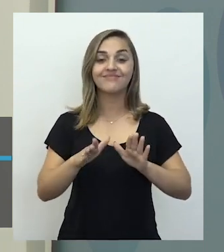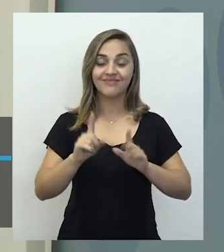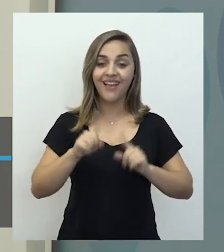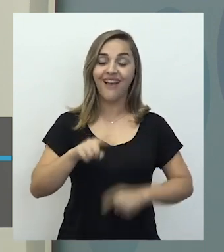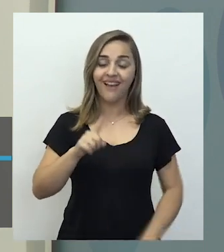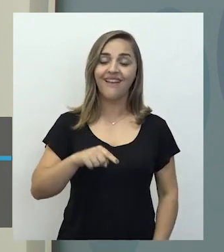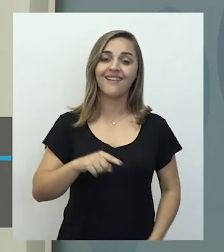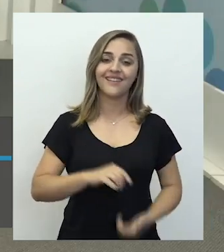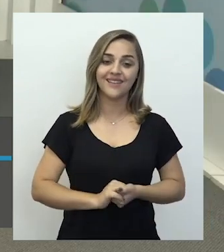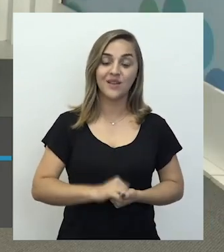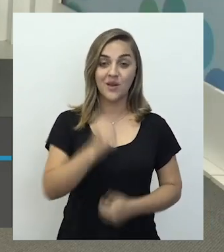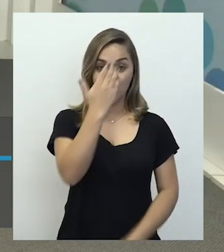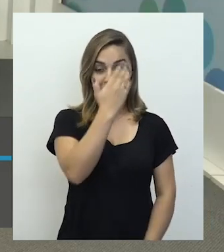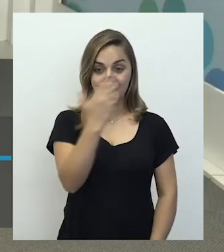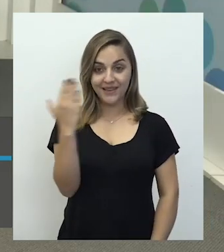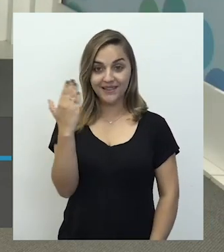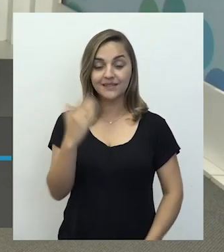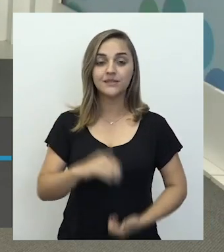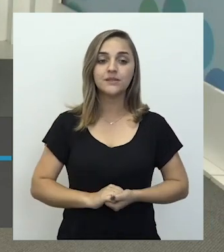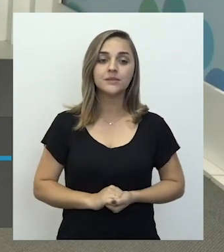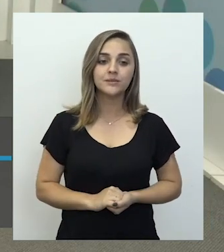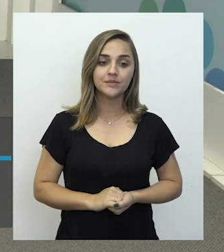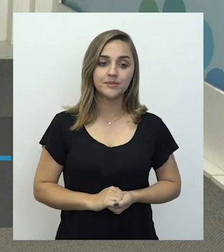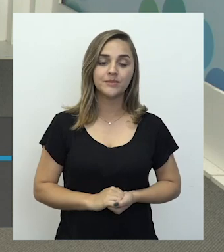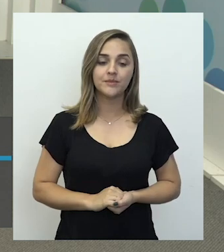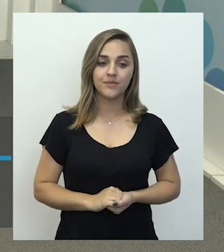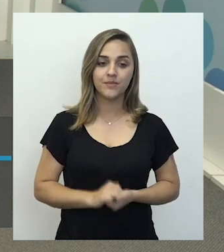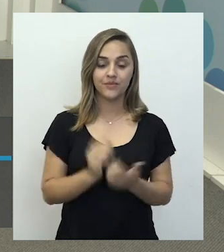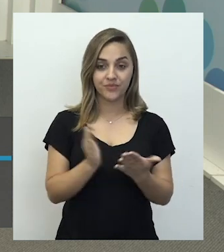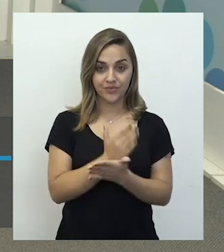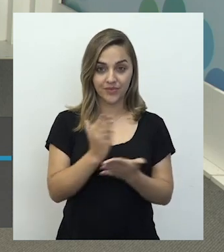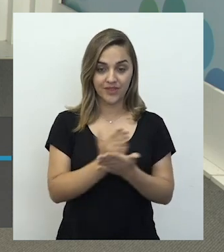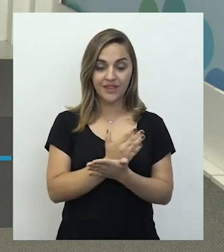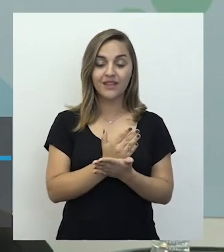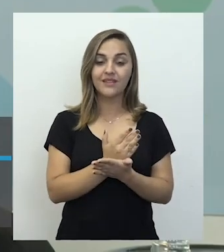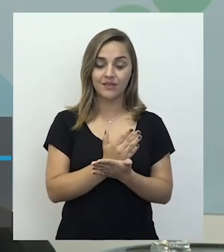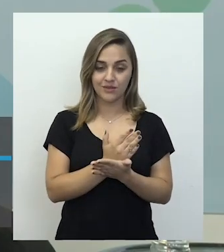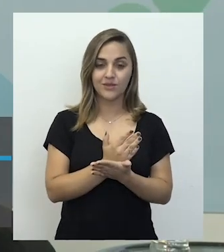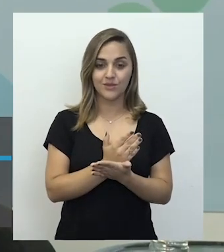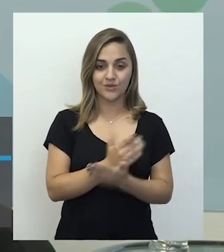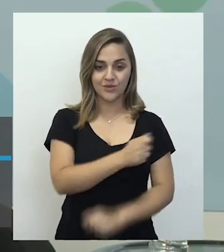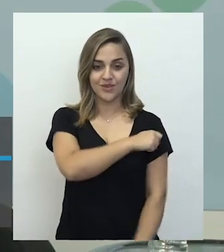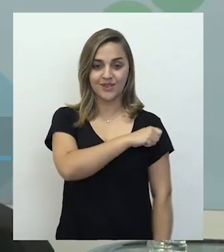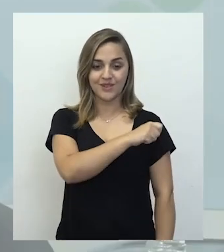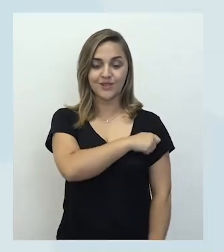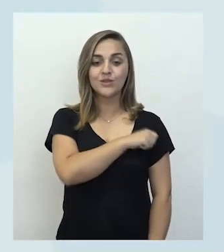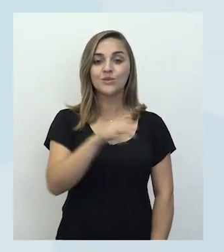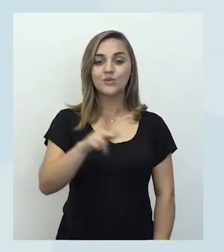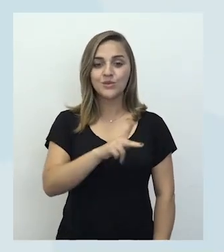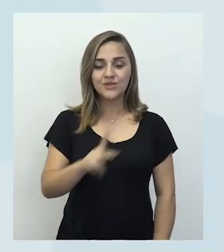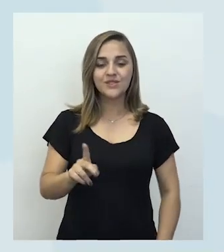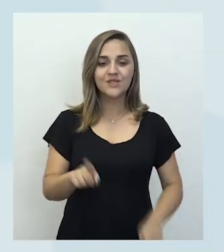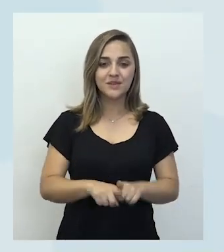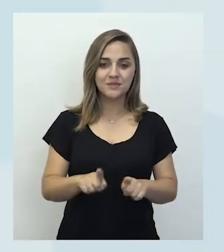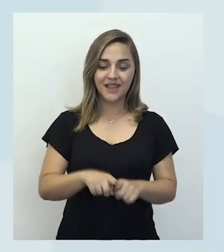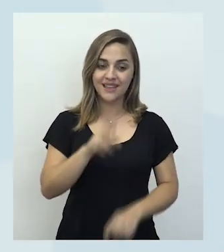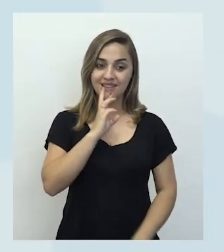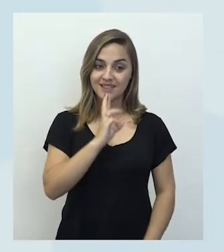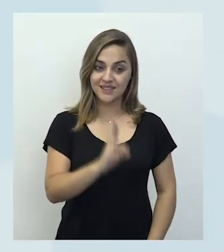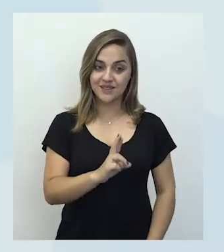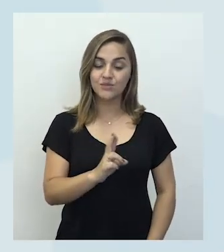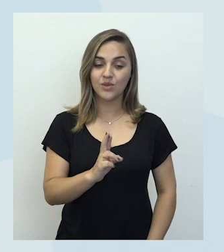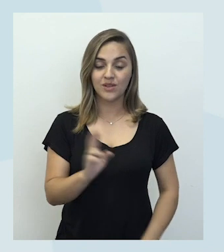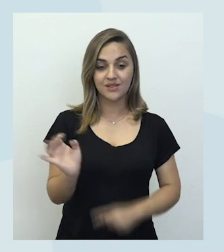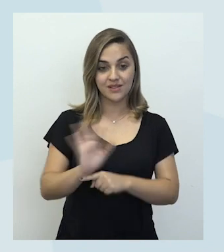mesmo. Obrigado, gente. Vamos lá, até estou trabalhando o caderno do aluno e do professor, tá? Por isso que eu coloquei a resposta, pode colocar já na tela. O Cinema